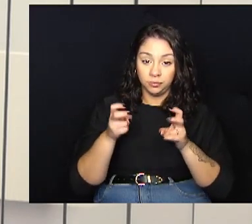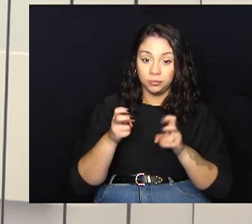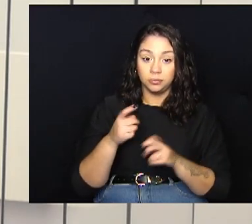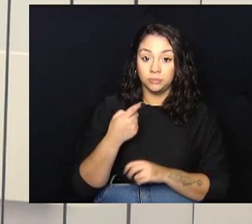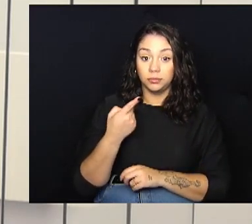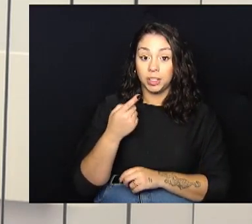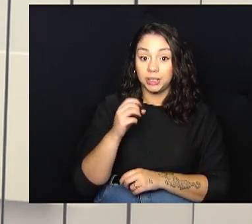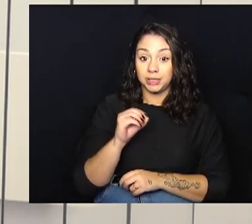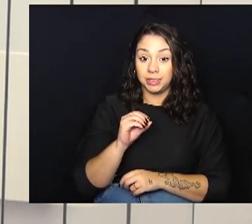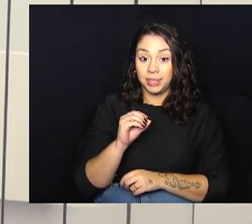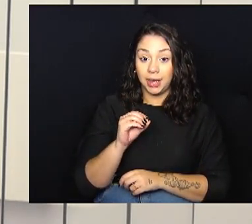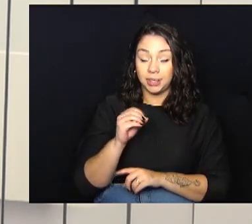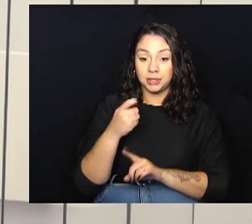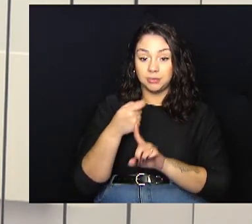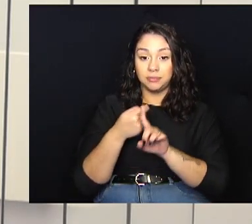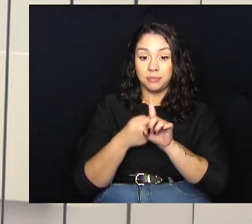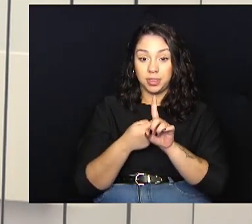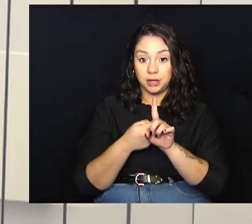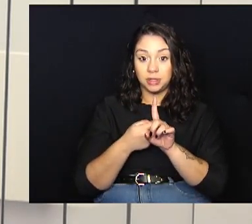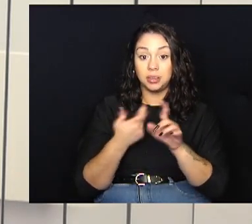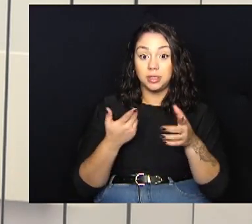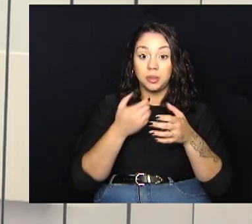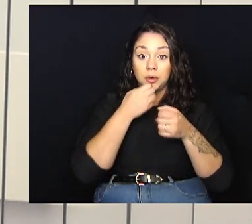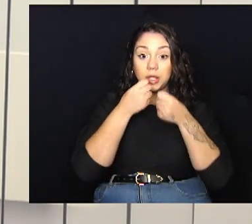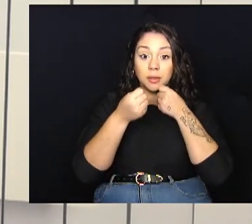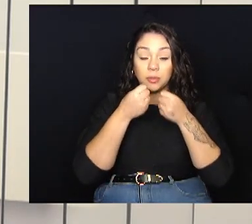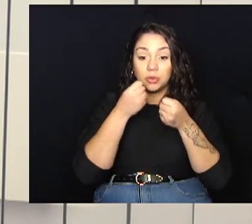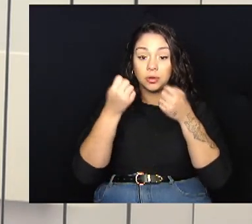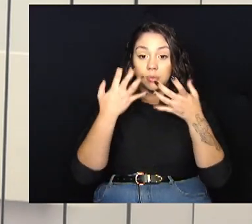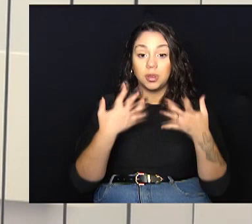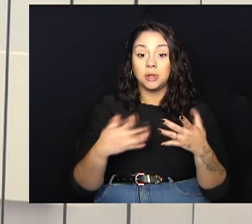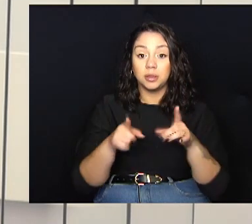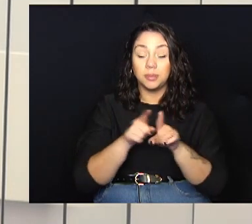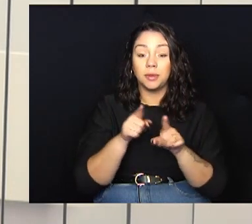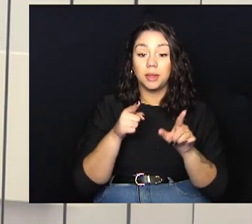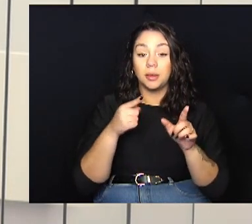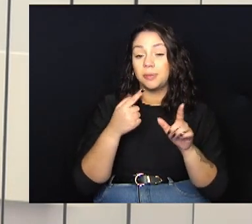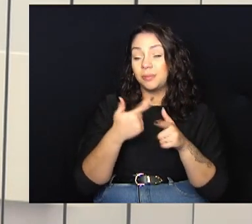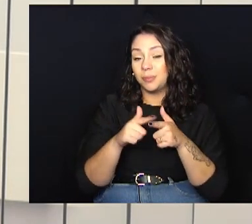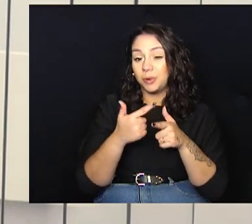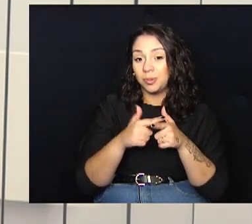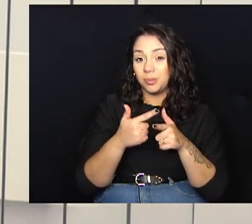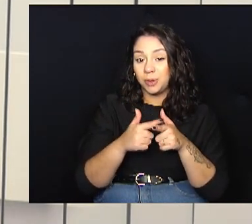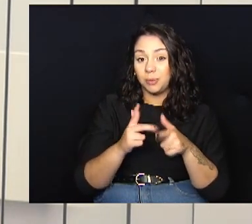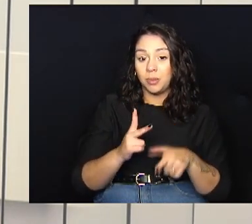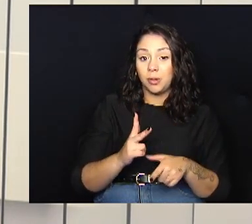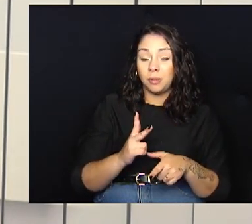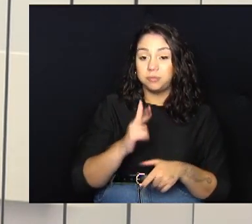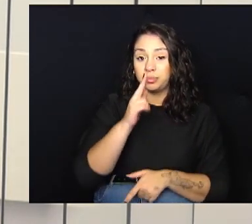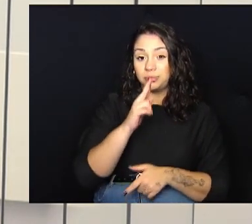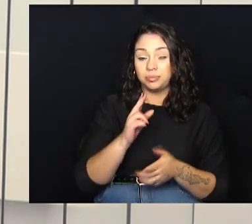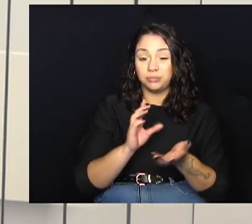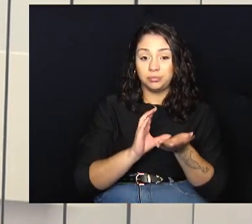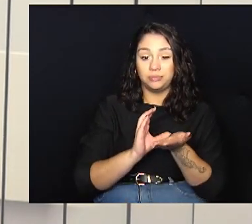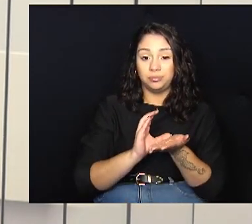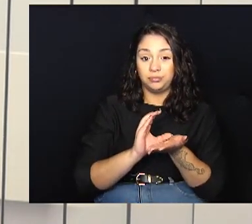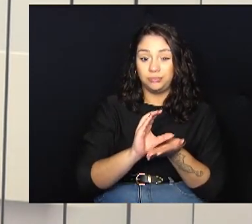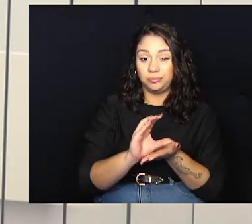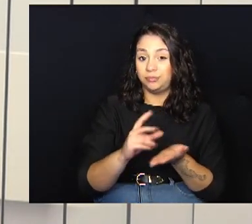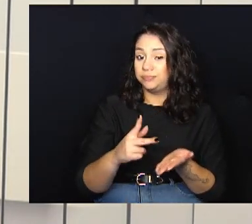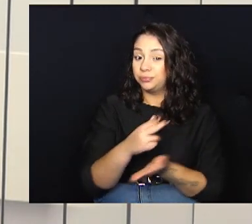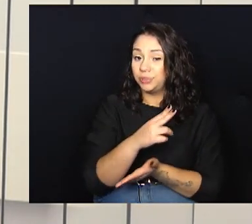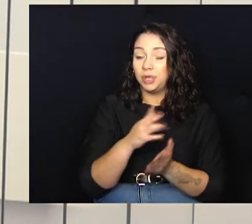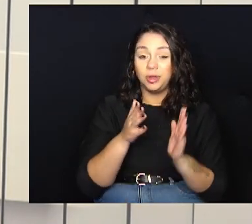10 meses e aí nessa reportagem falava também sobre problemas de corte no orçamento que o período não